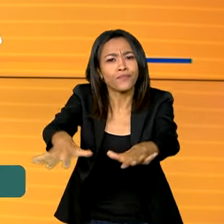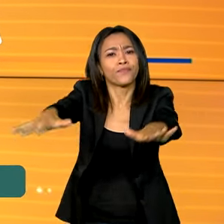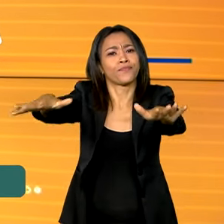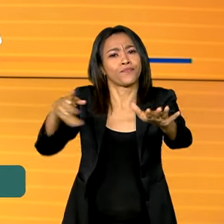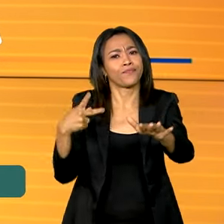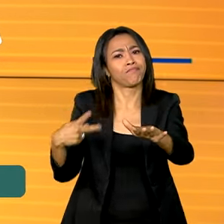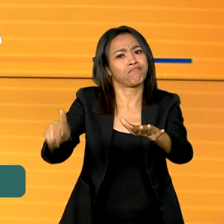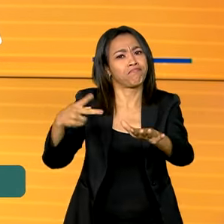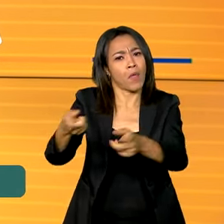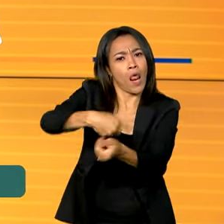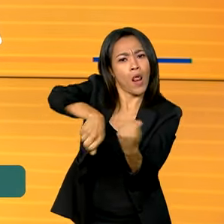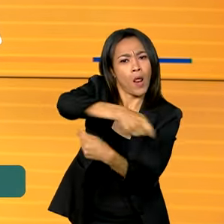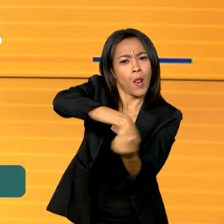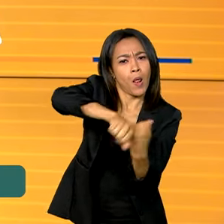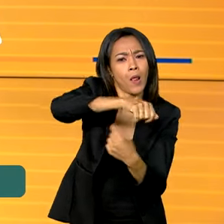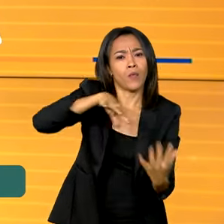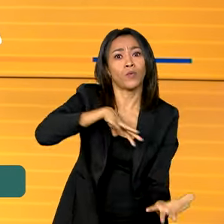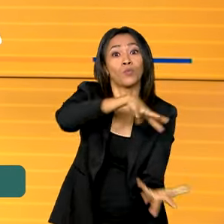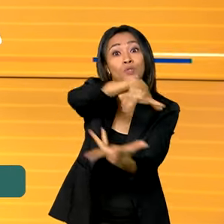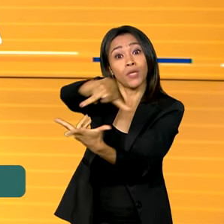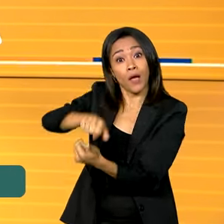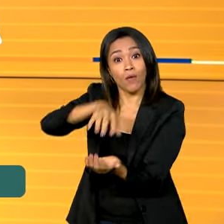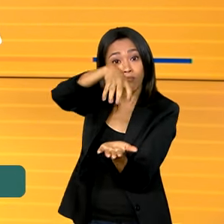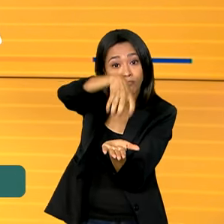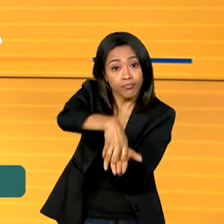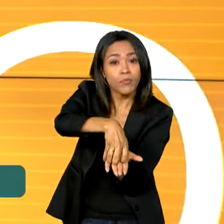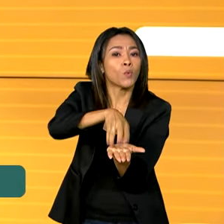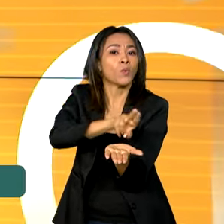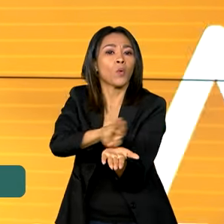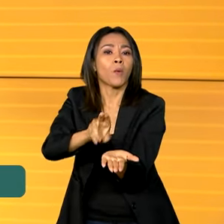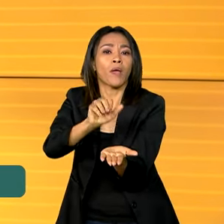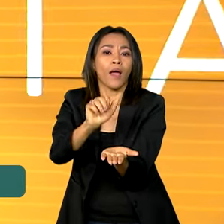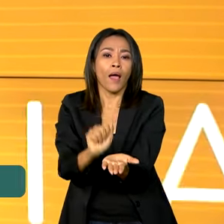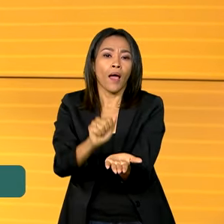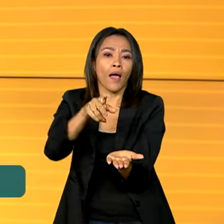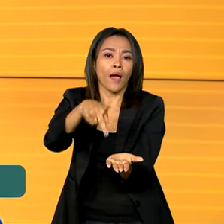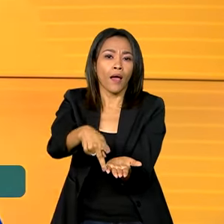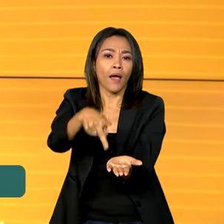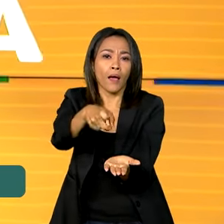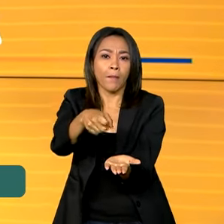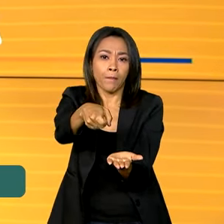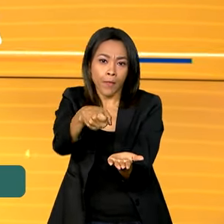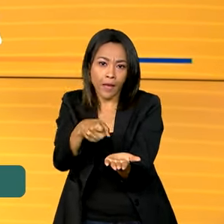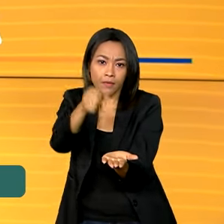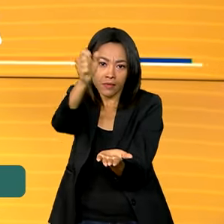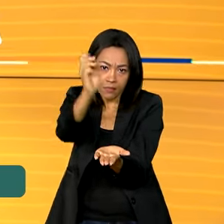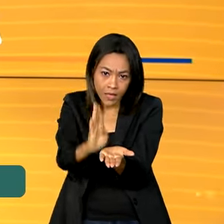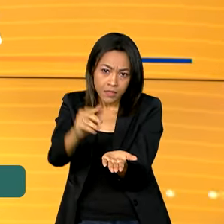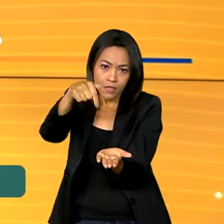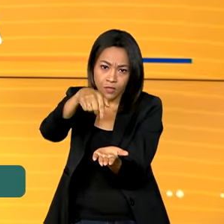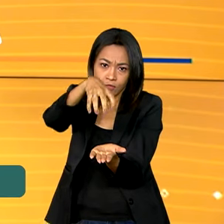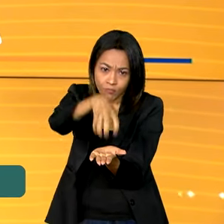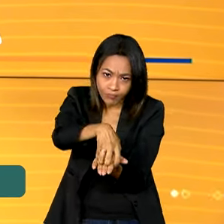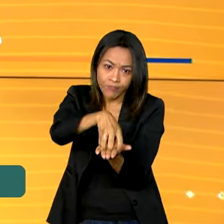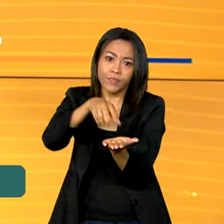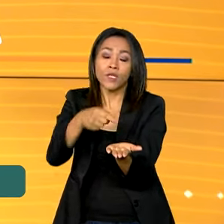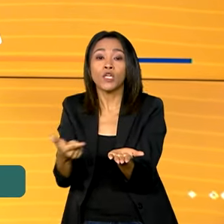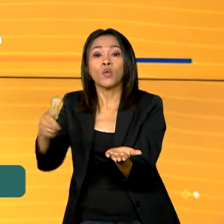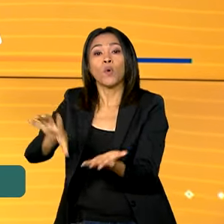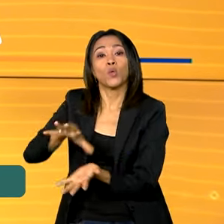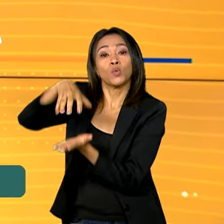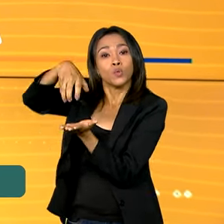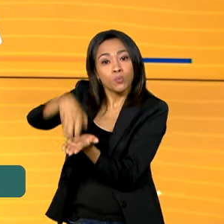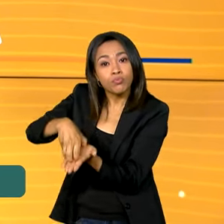o mercado mundial. A Apex Brasil, a Agência Brasileira de Promoção de Exportações e Investimentos, e o Centro de